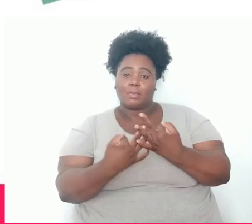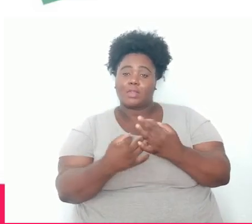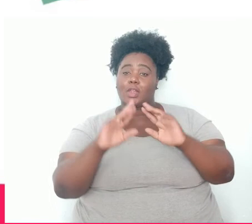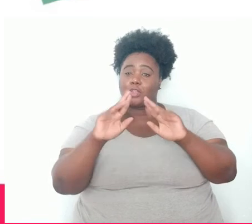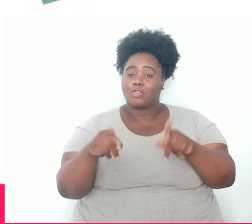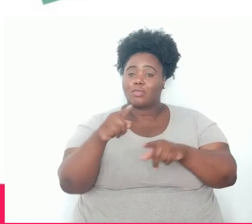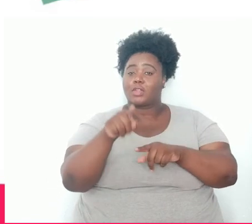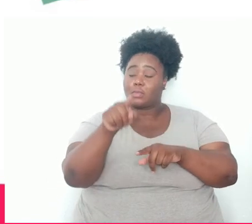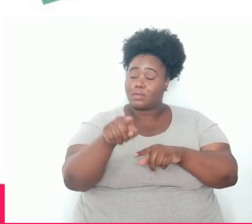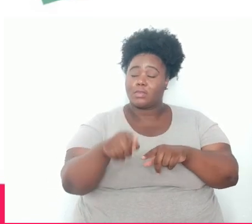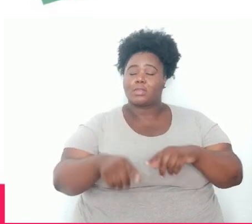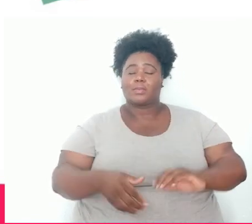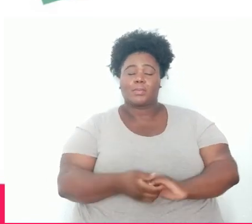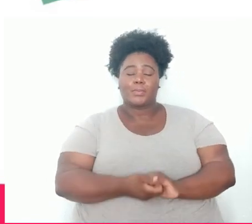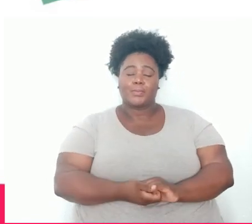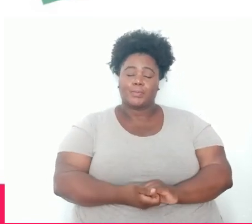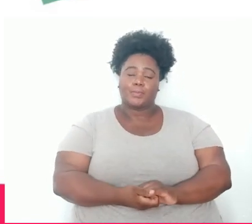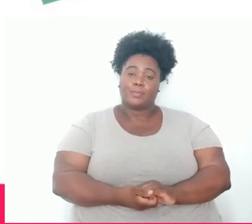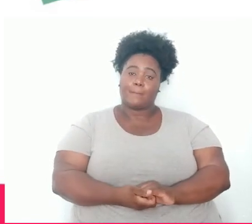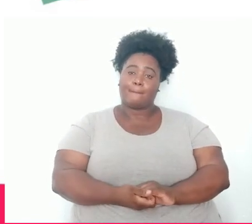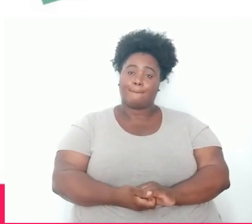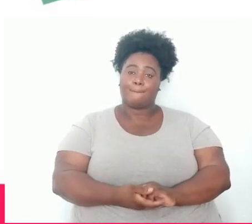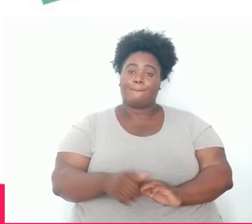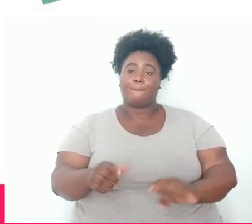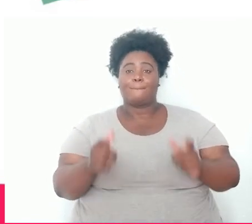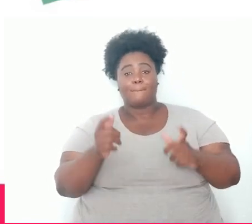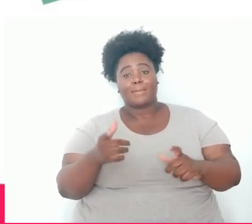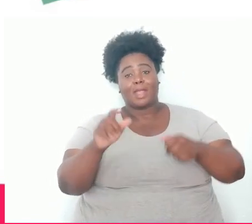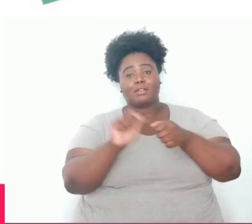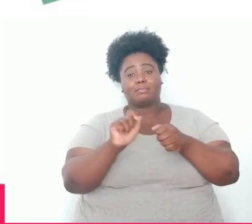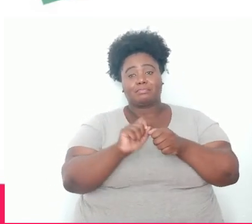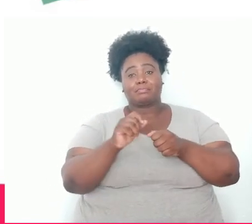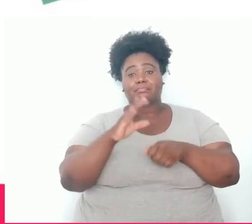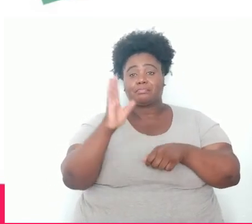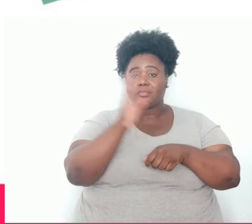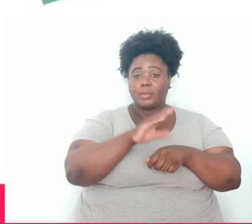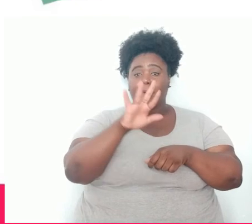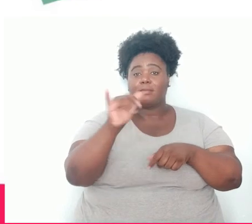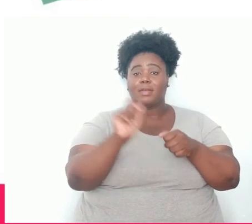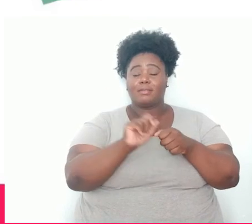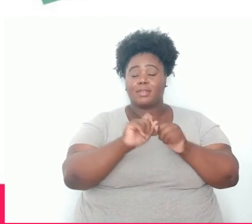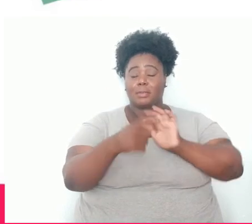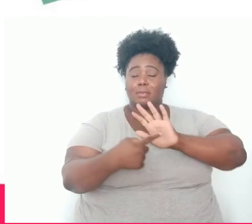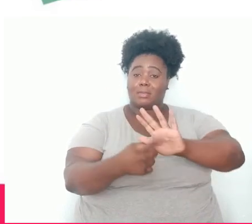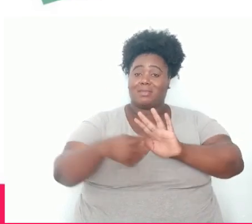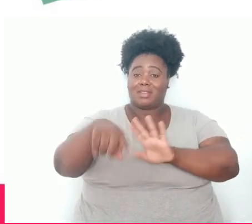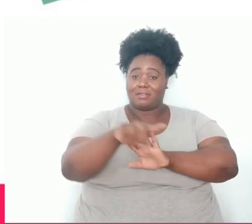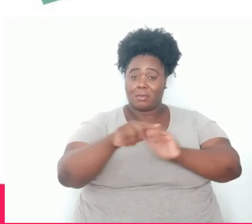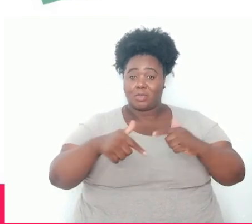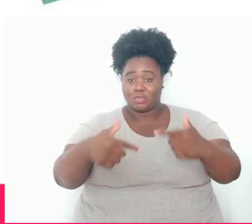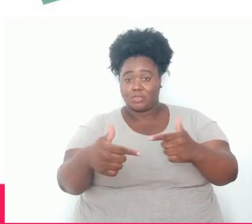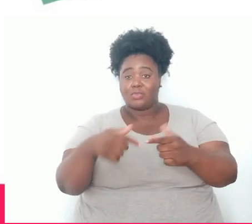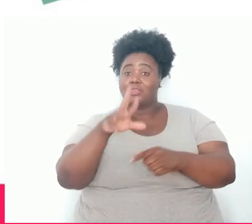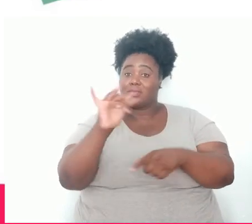família, um lugar diferente para você. De repente, um lugar que te faz mal, você vai tomar uma atitude performática